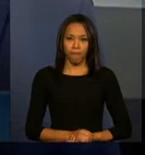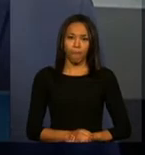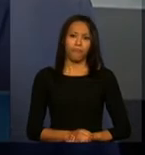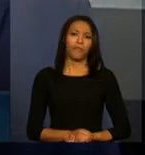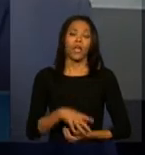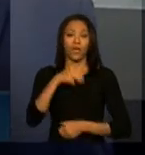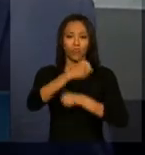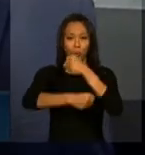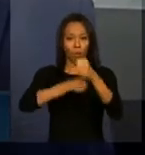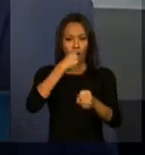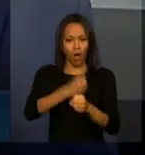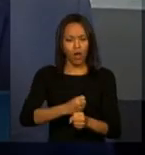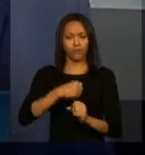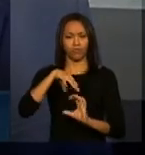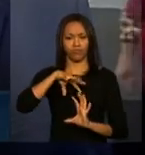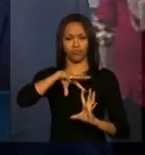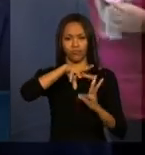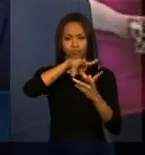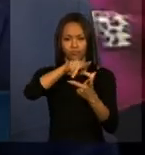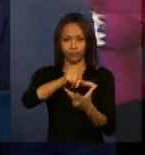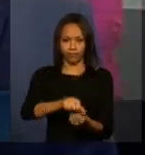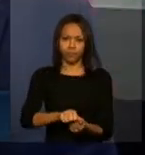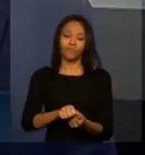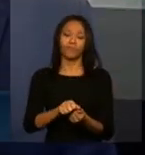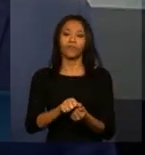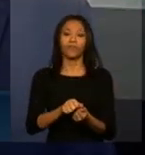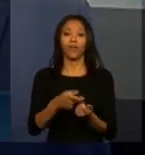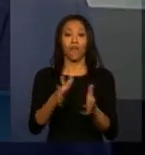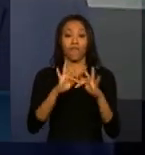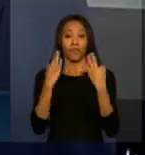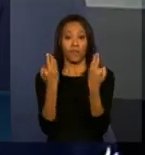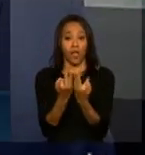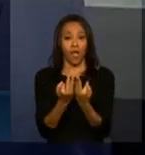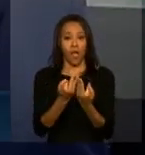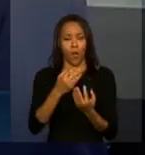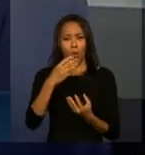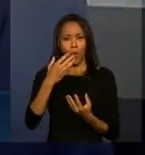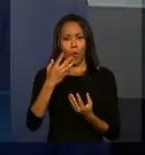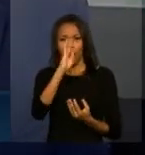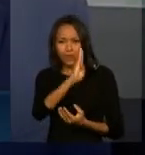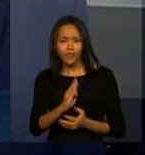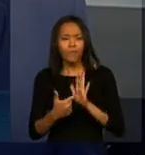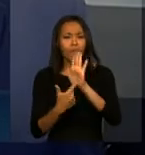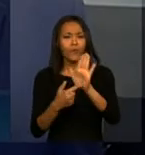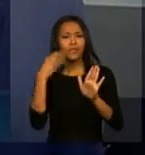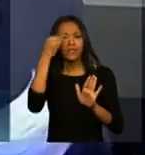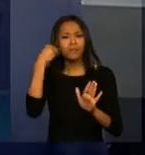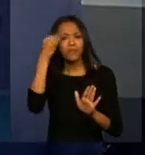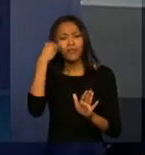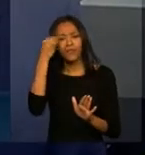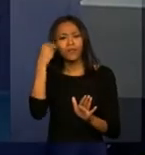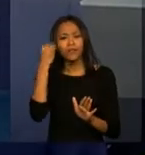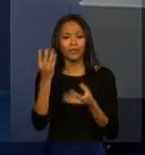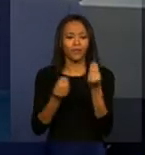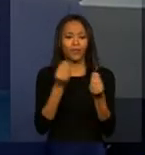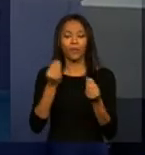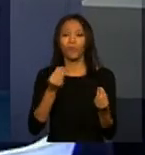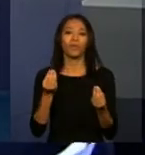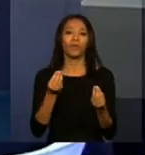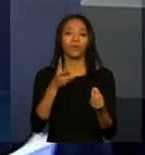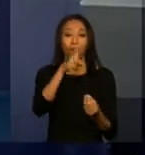No Ano Internacional da Agricultura Familiar, o Brasil apresenta a experiência de 10 anos com o Programa de Aquisição de Alimentos, o